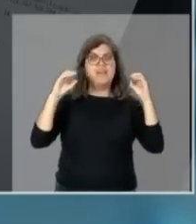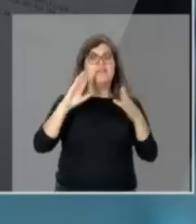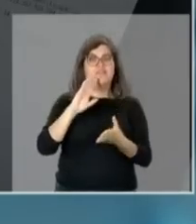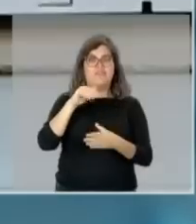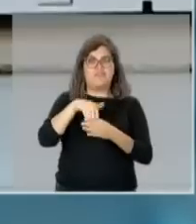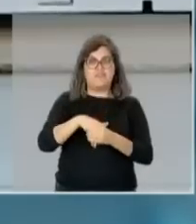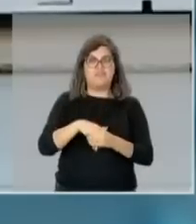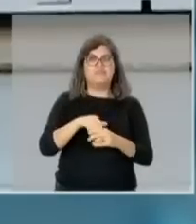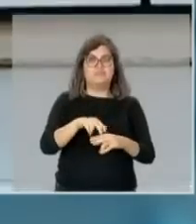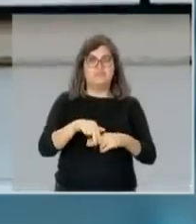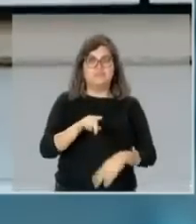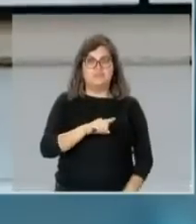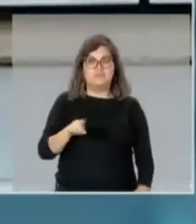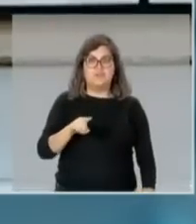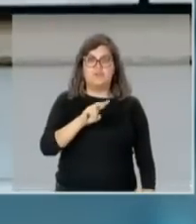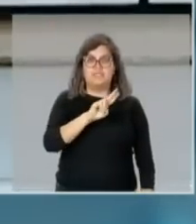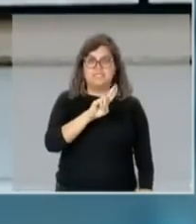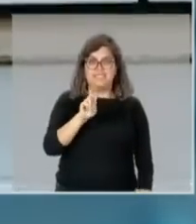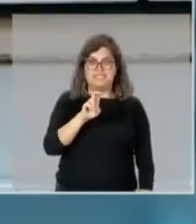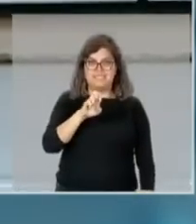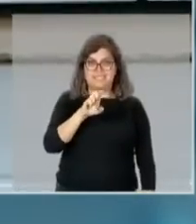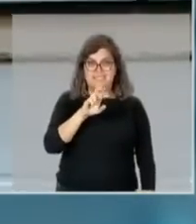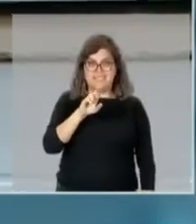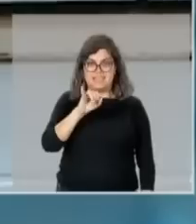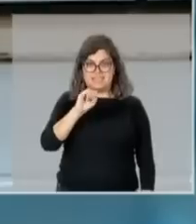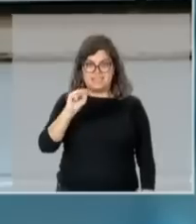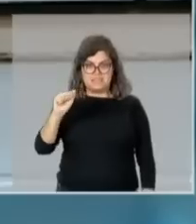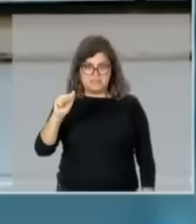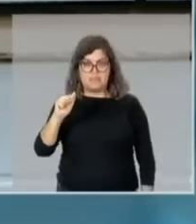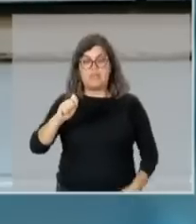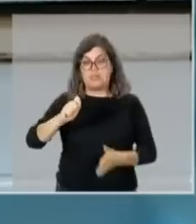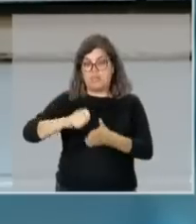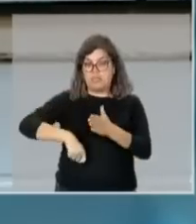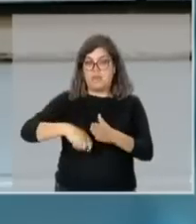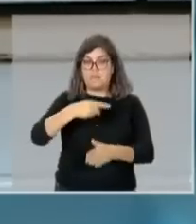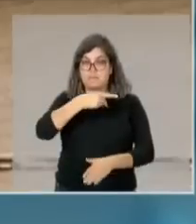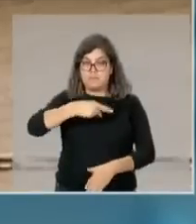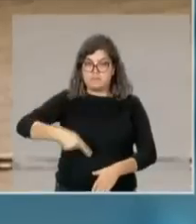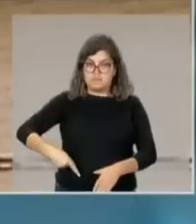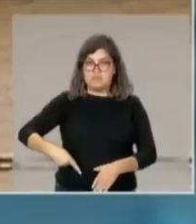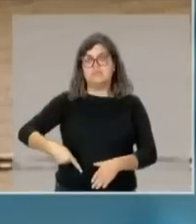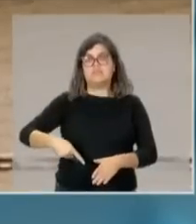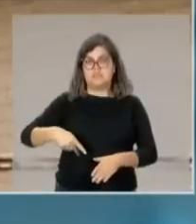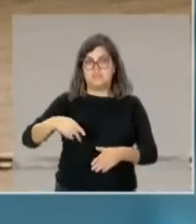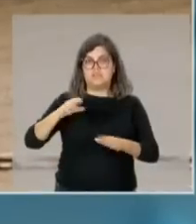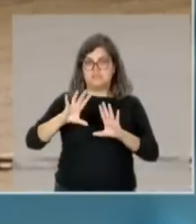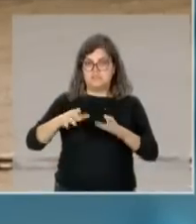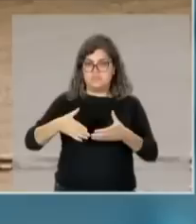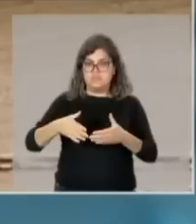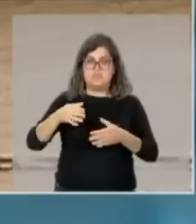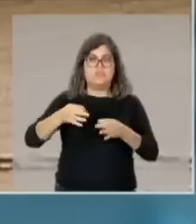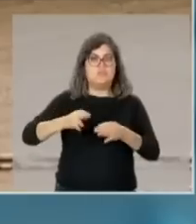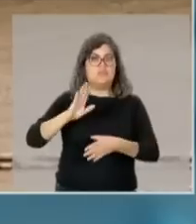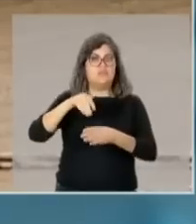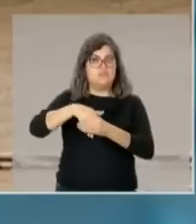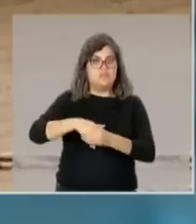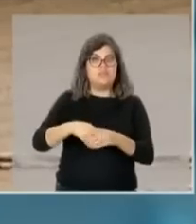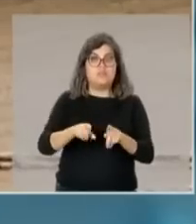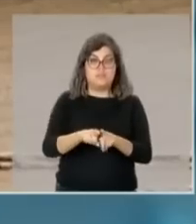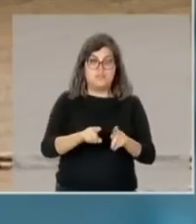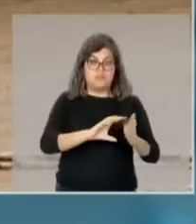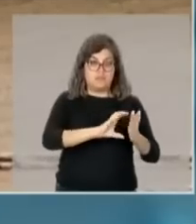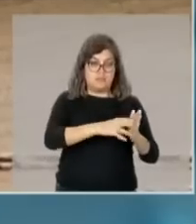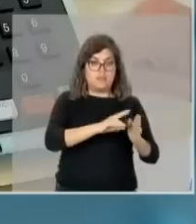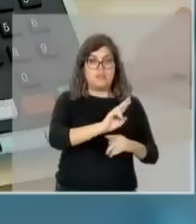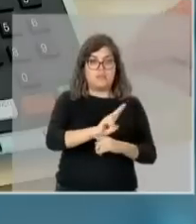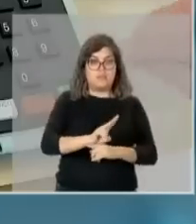toda essa participação mesa garantir a transparência e também a defesa da Democracia deixa o pleito eleitoral Tribunal Superior